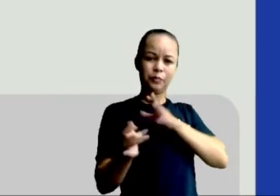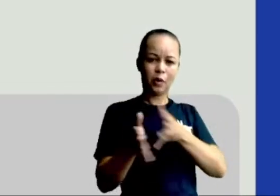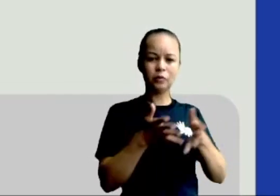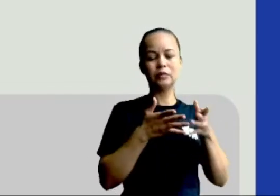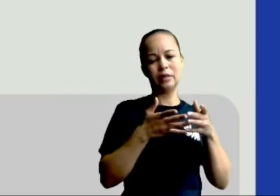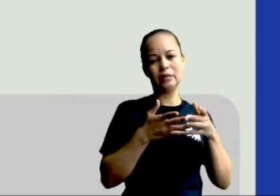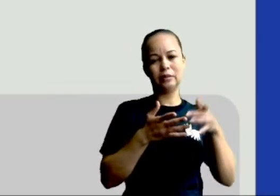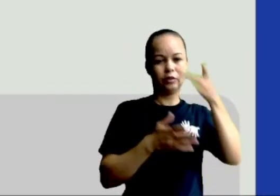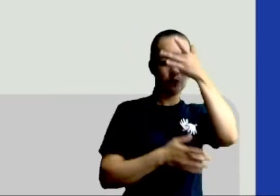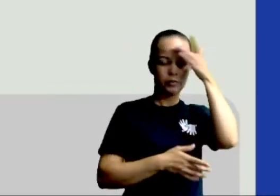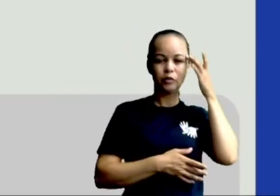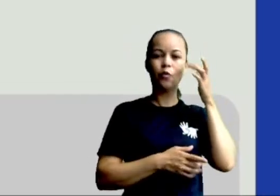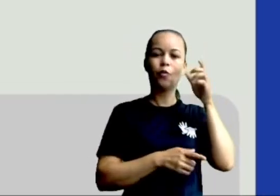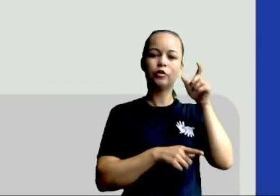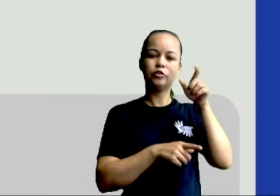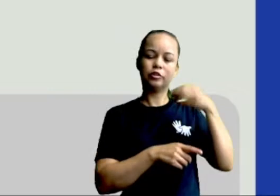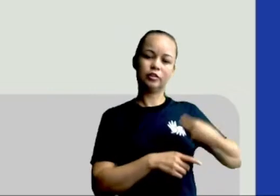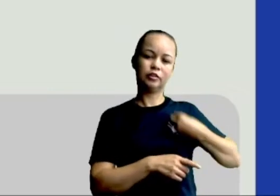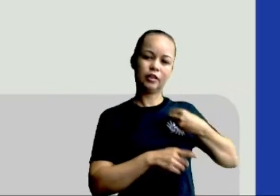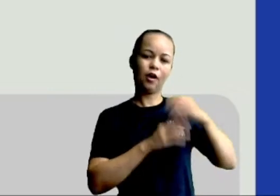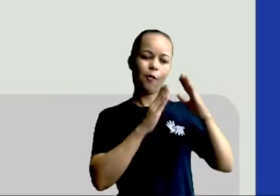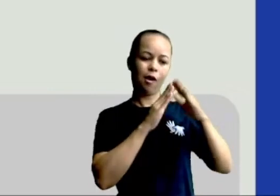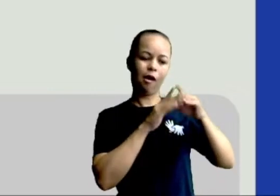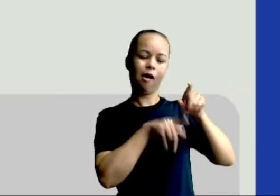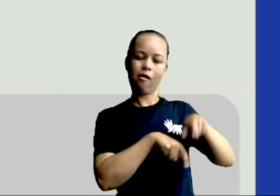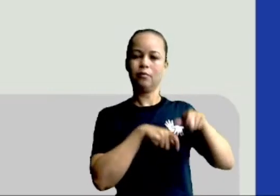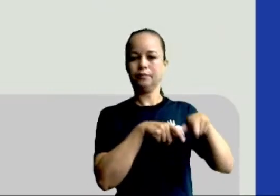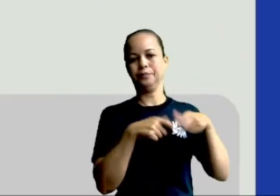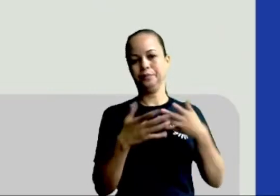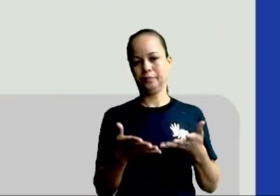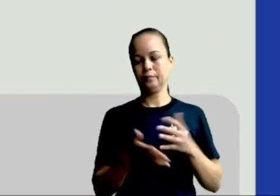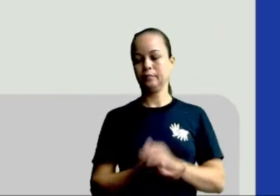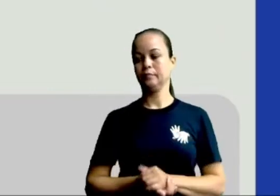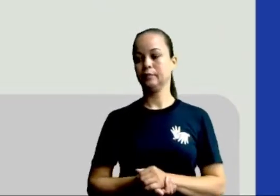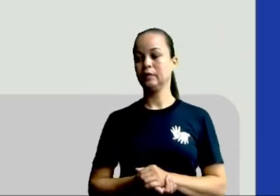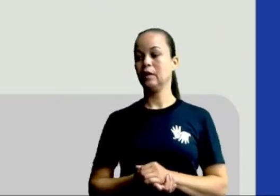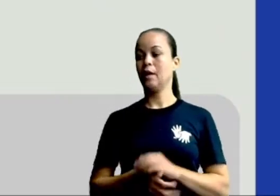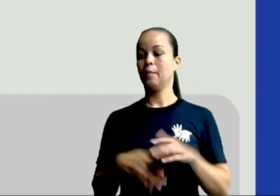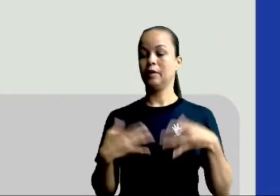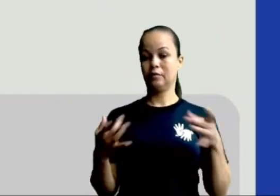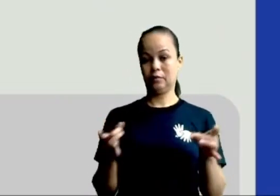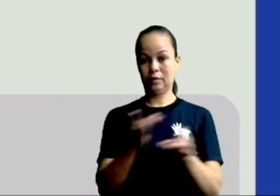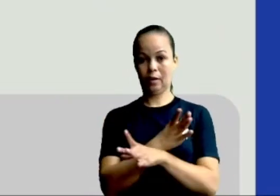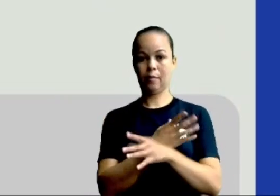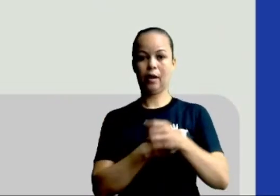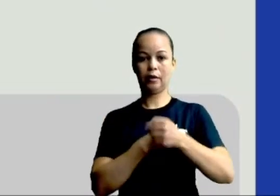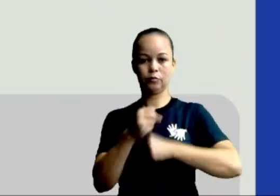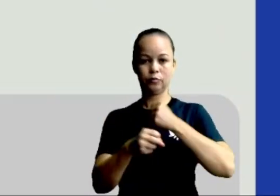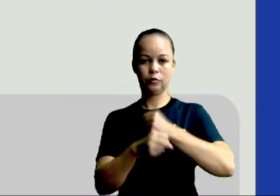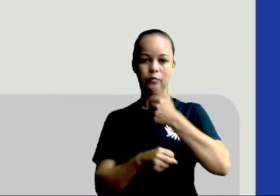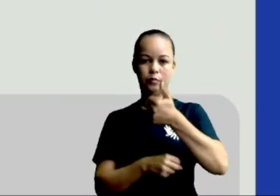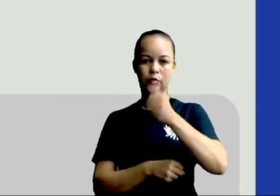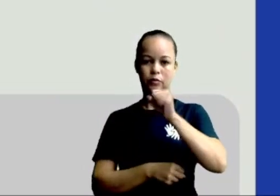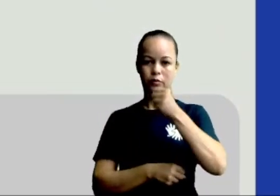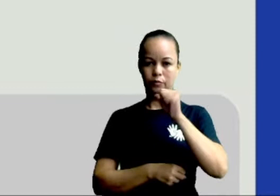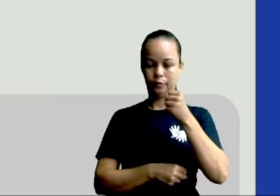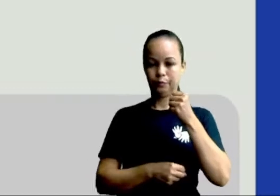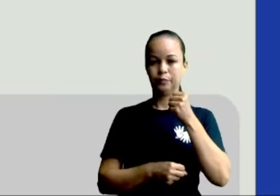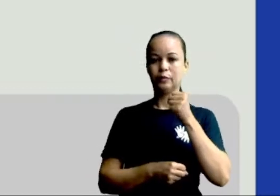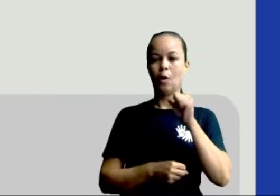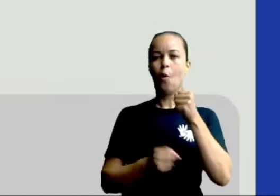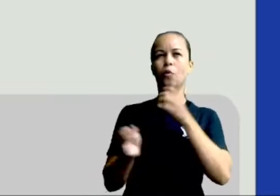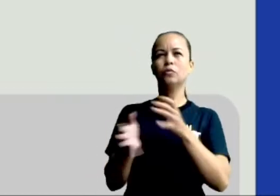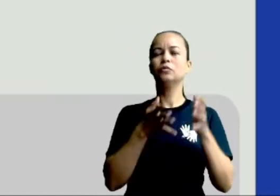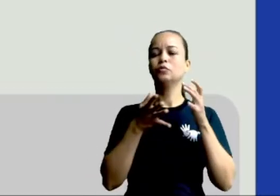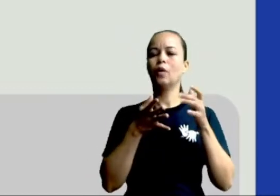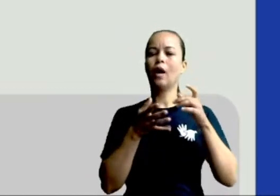senhores de engenho, tá? Então, mesmo tendo acabado em 1888, a escravidão negra ainda teve